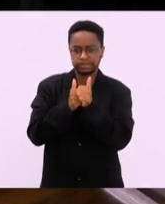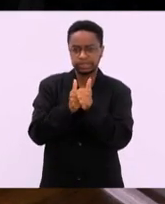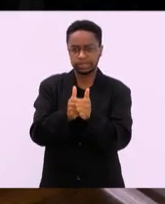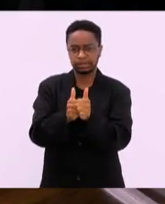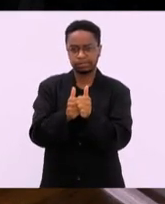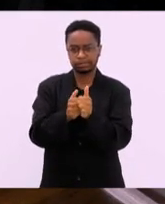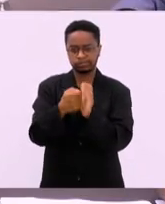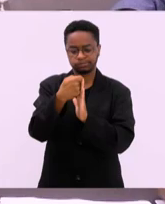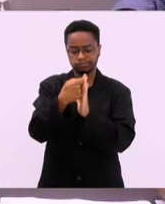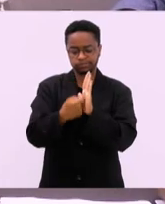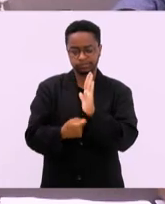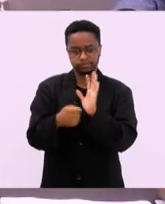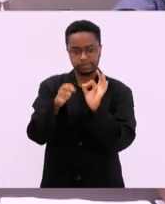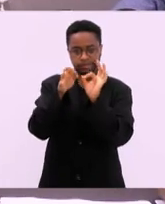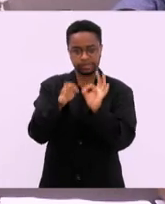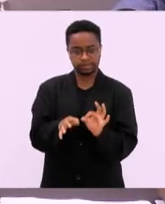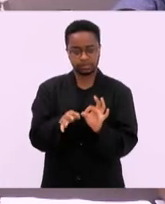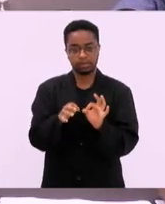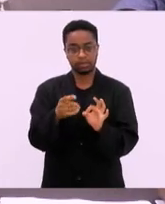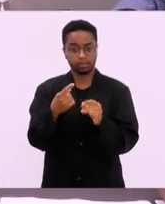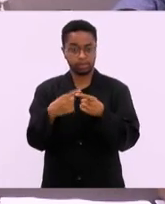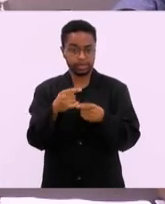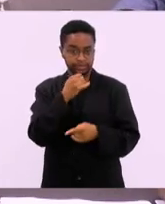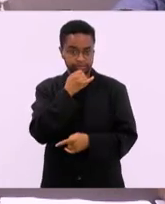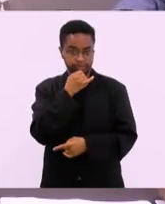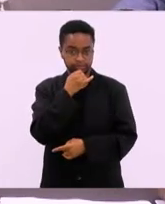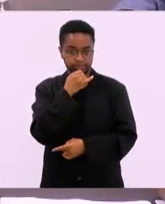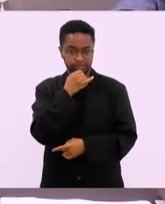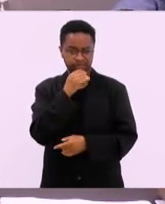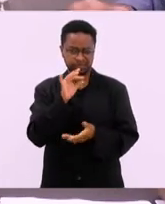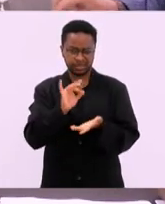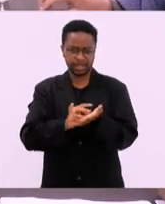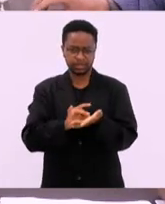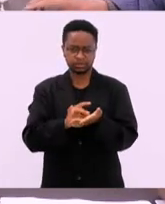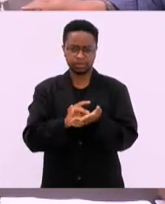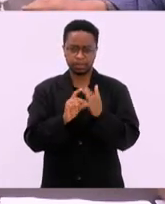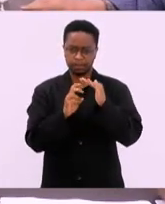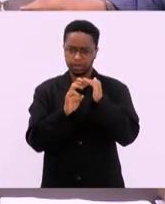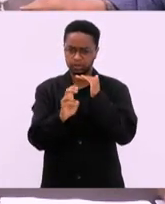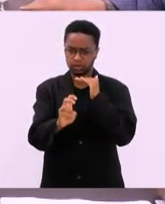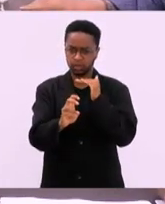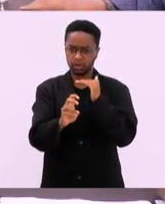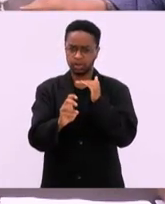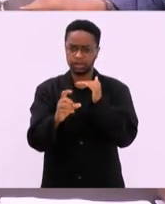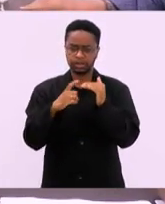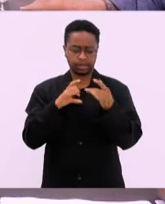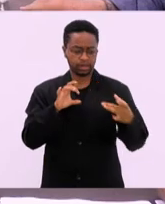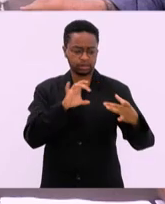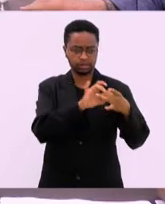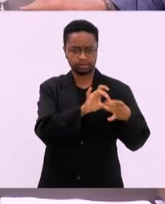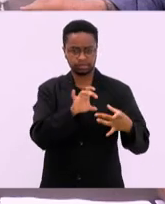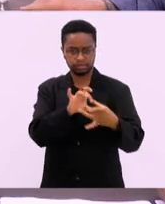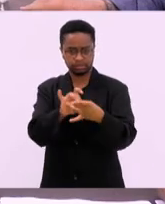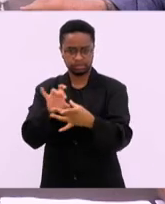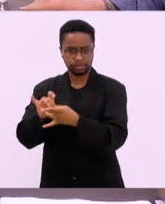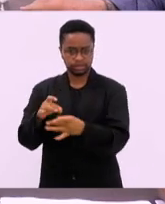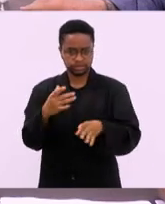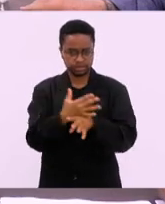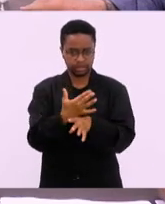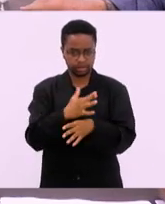né? Será que o metrô é intermunicipal? Ele liga o terminal